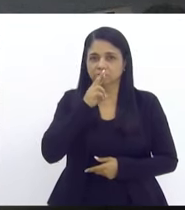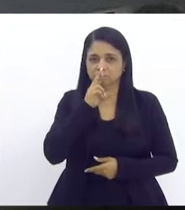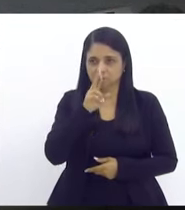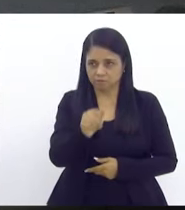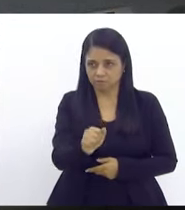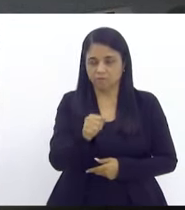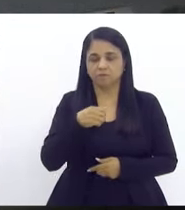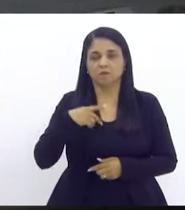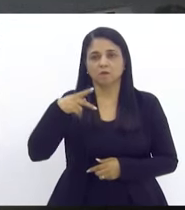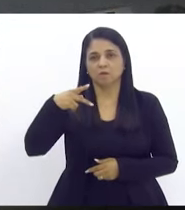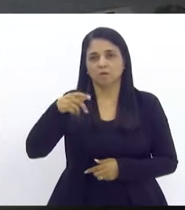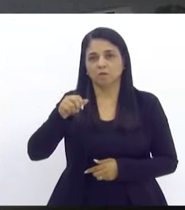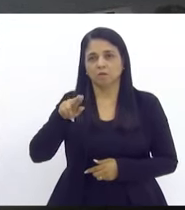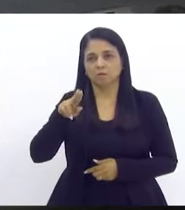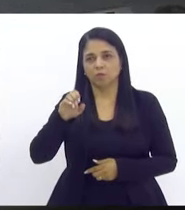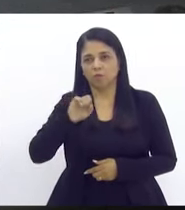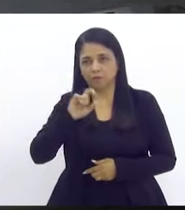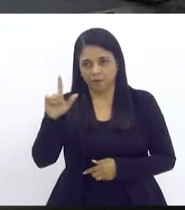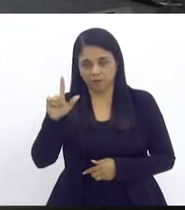Pobel,